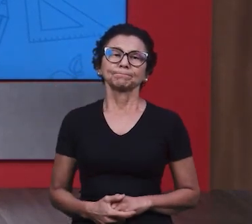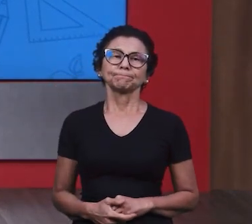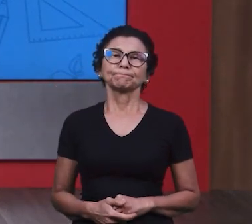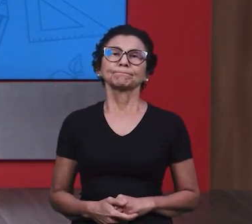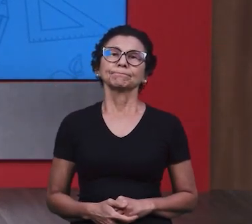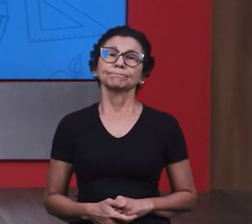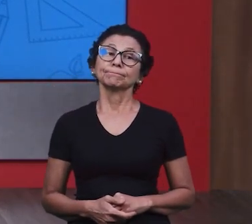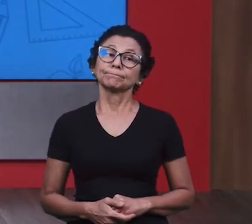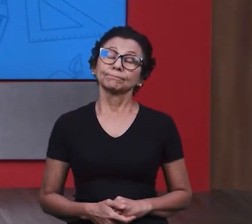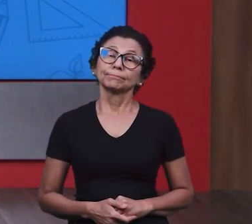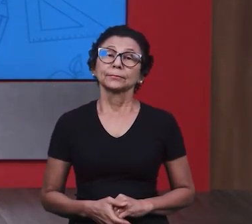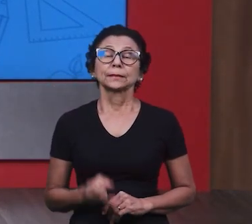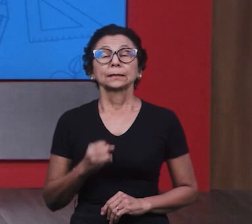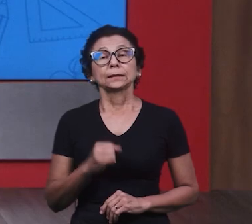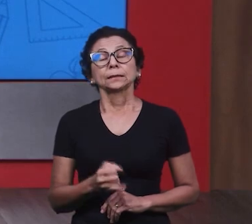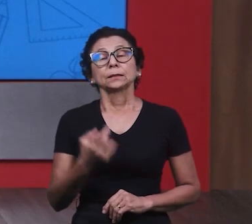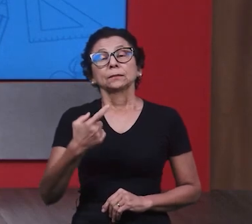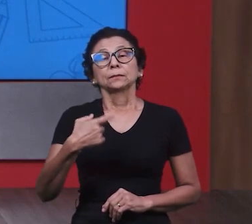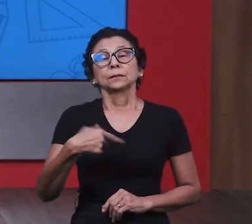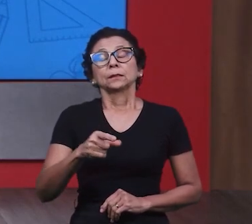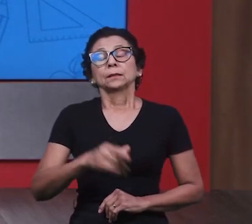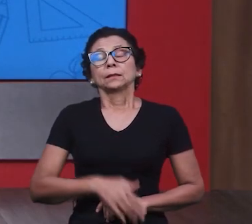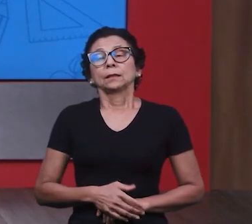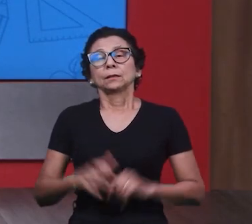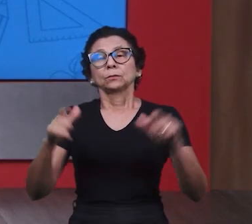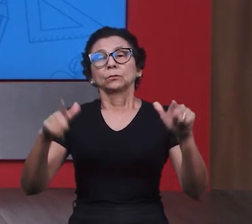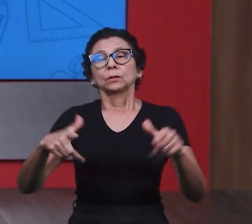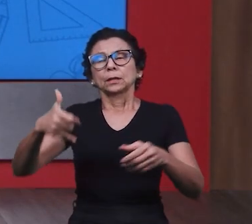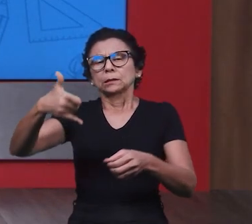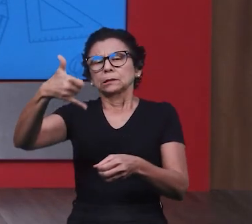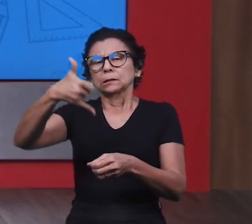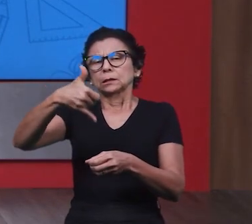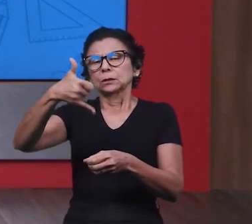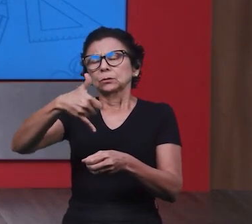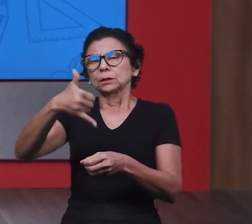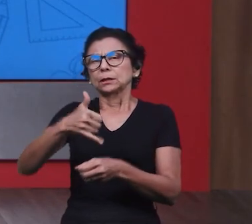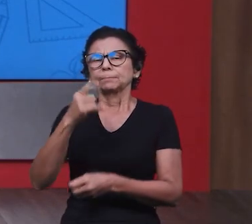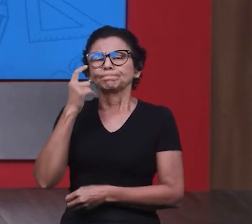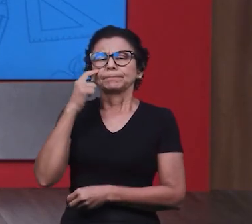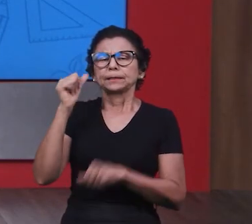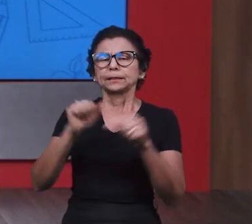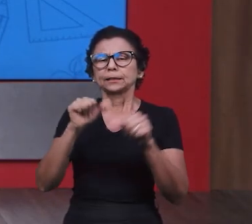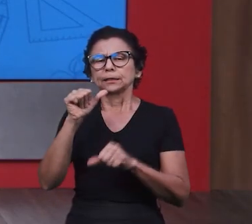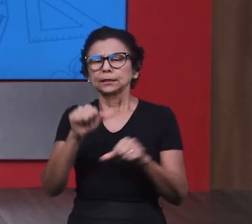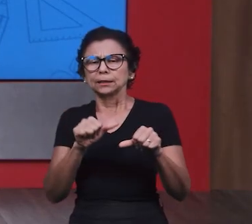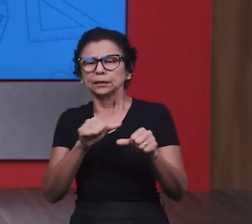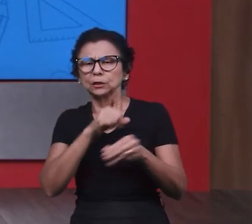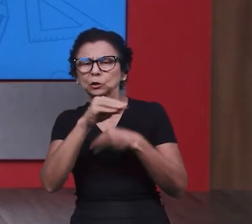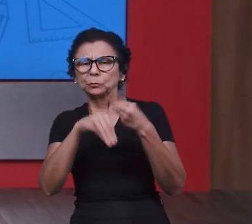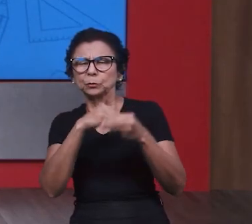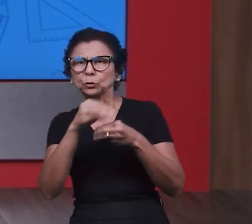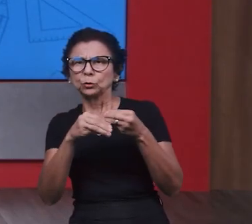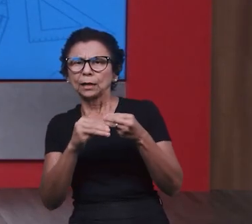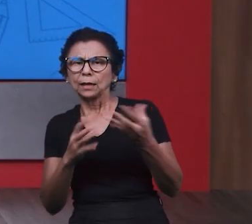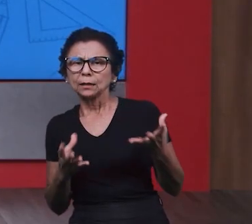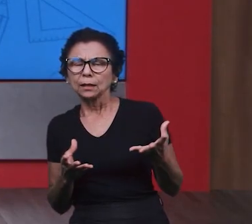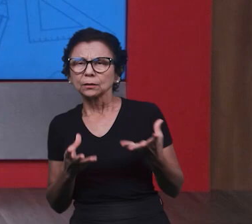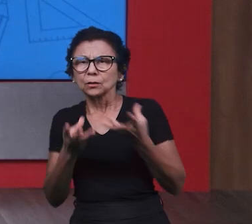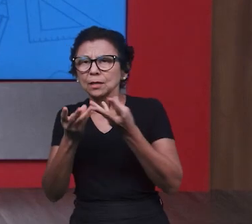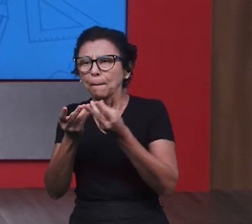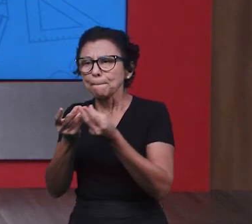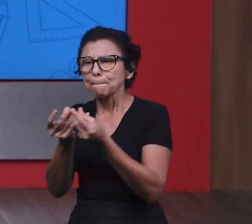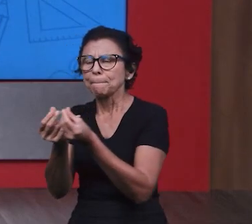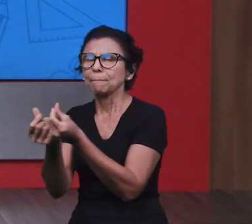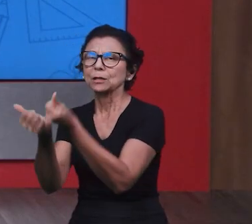está adulterada ou não num posto de gasolina, está mexendo com o quê? Com solubilidade.